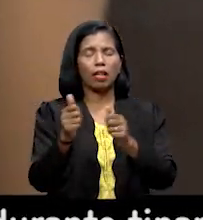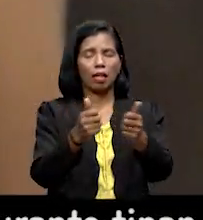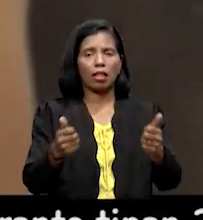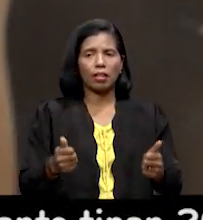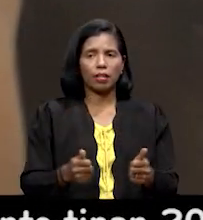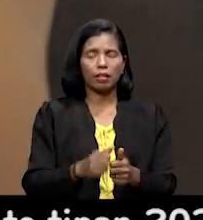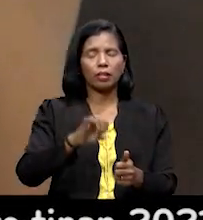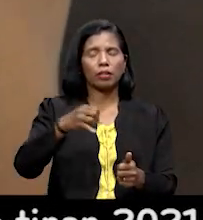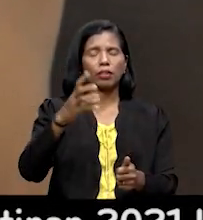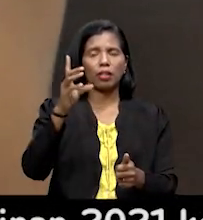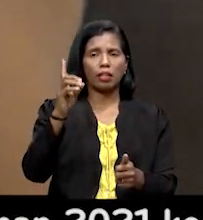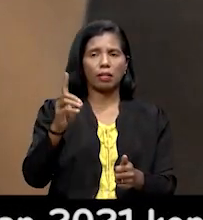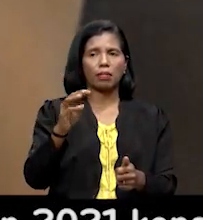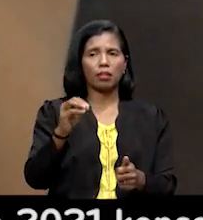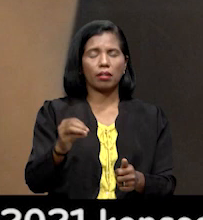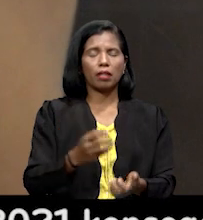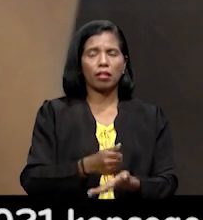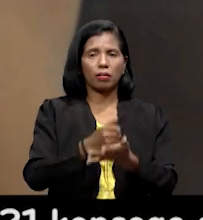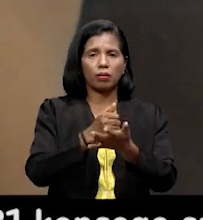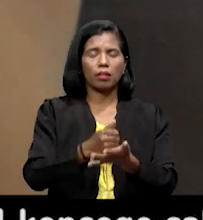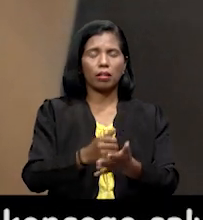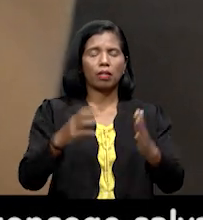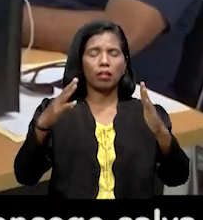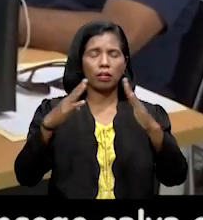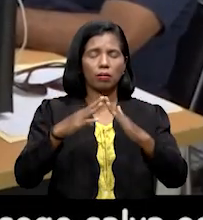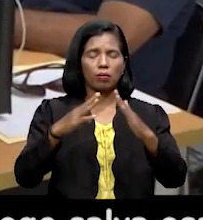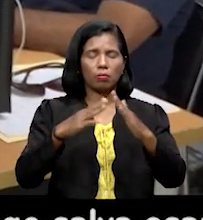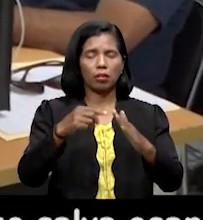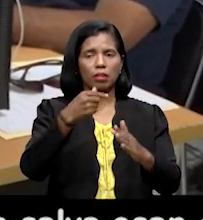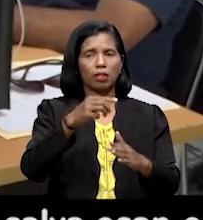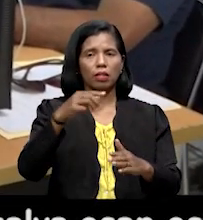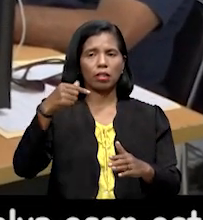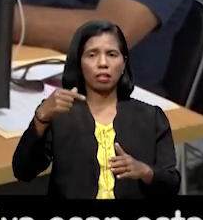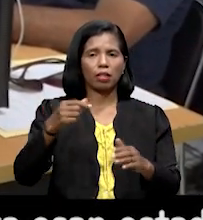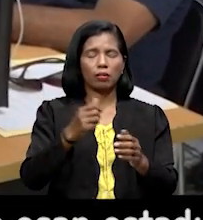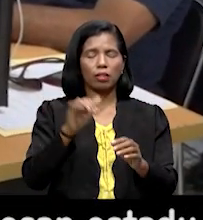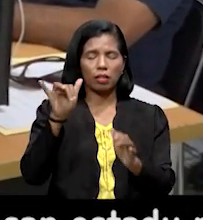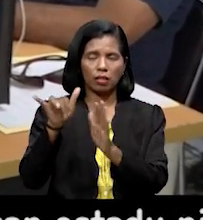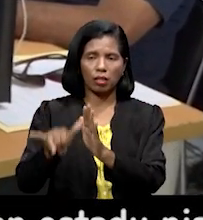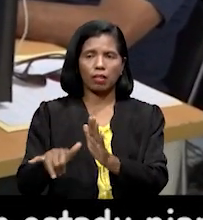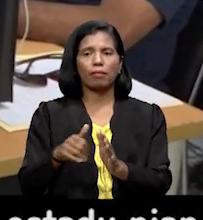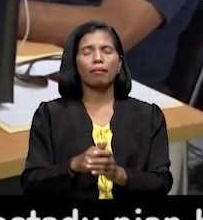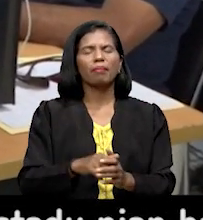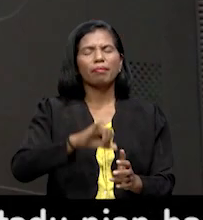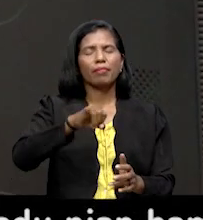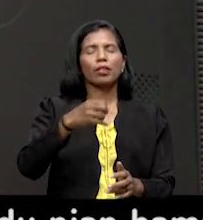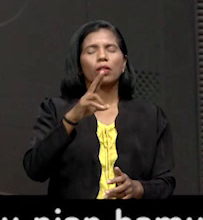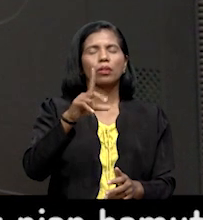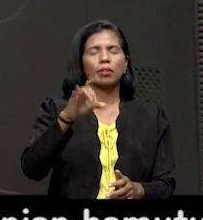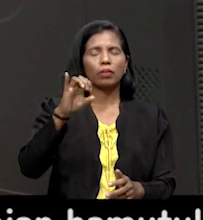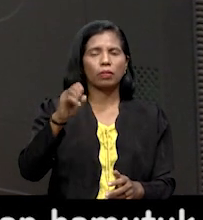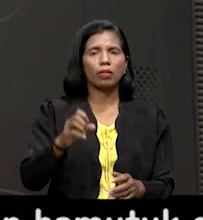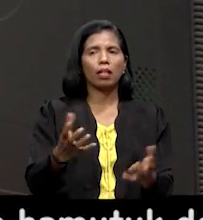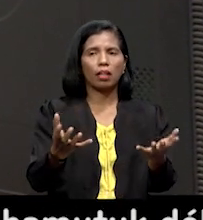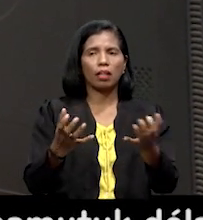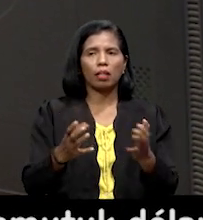JMDC desconfia facilita uma para Zigue RCS FC, onde rala. Zuli Mofel, no der vítima, hakarak processo